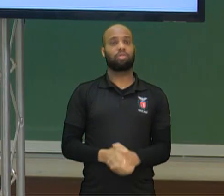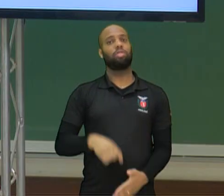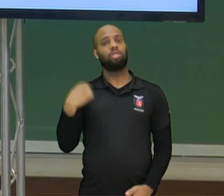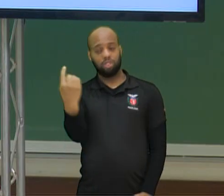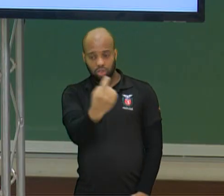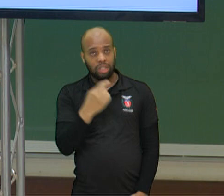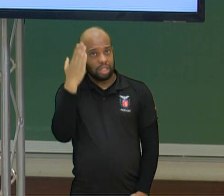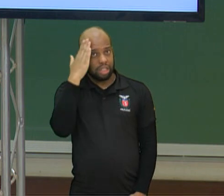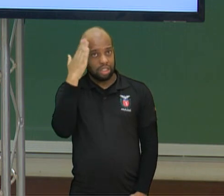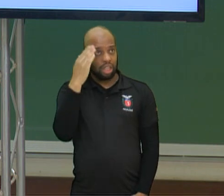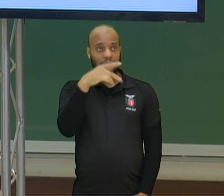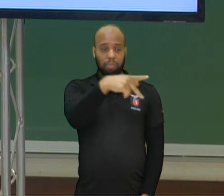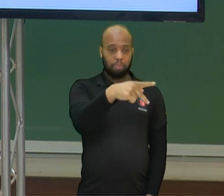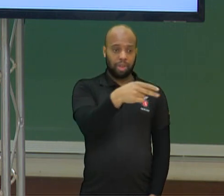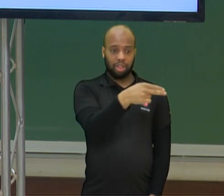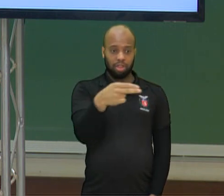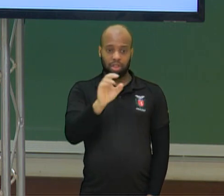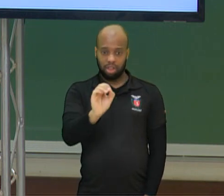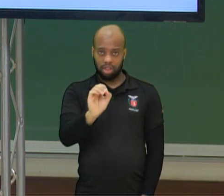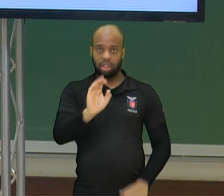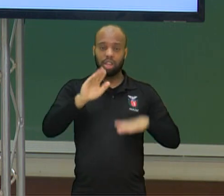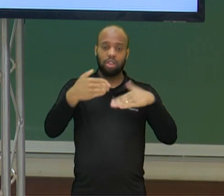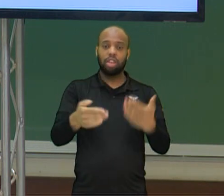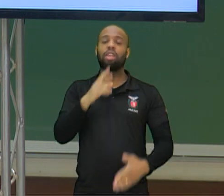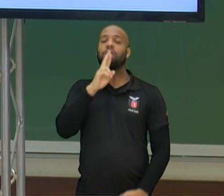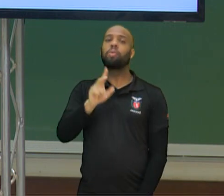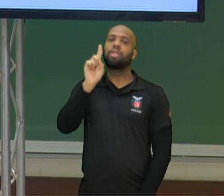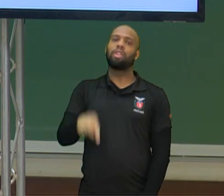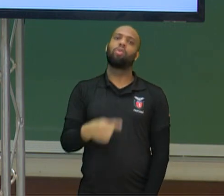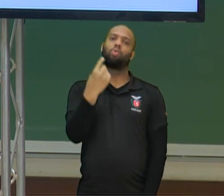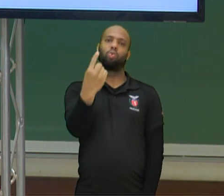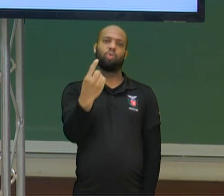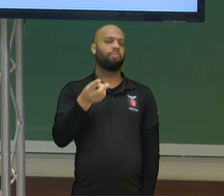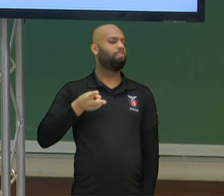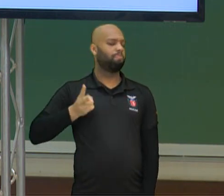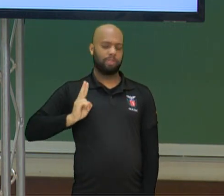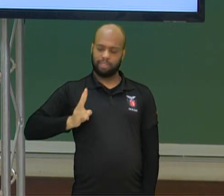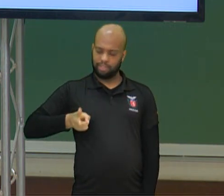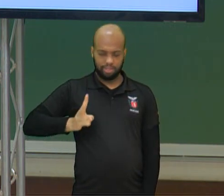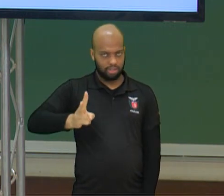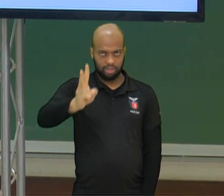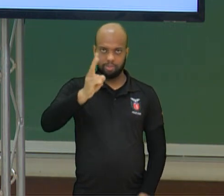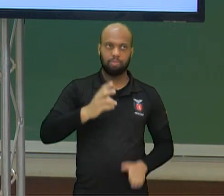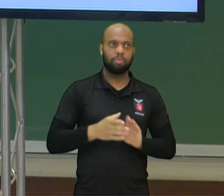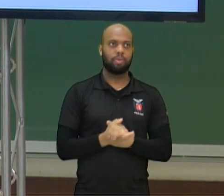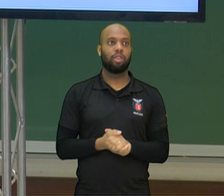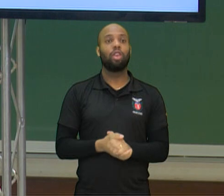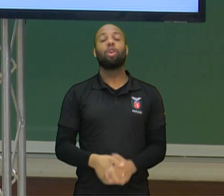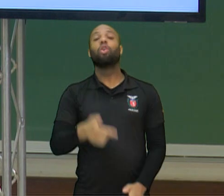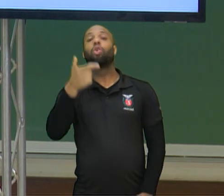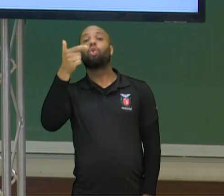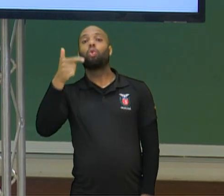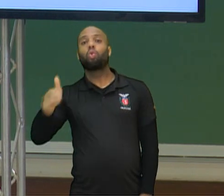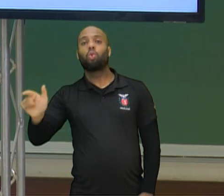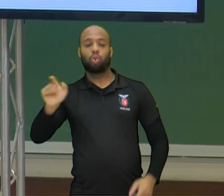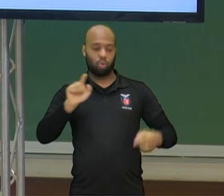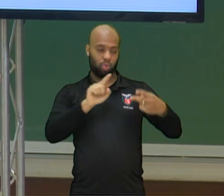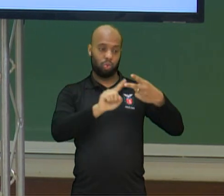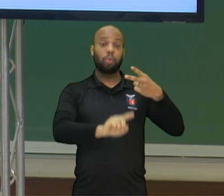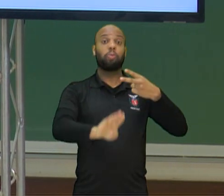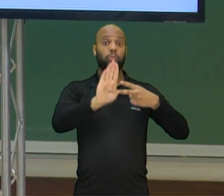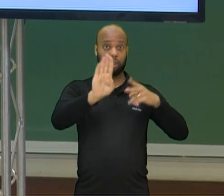sabe que quando P é igual a 0, o nosso resultado será igual a 1. Um outro caso especial